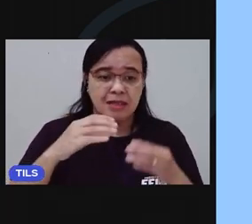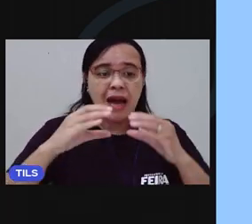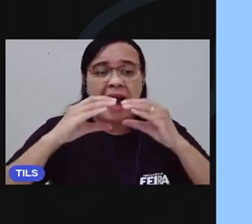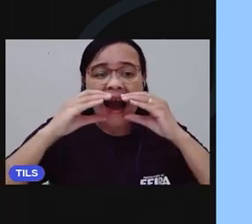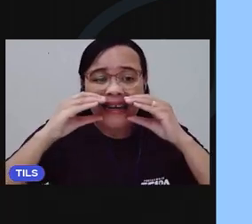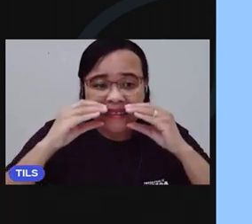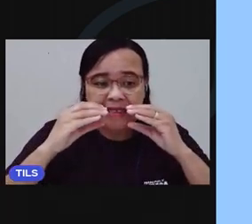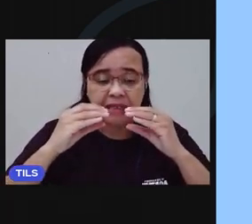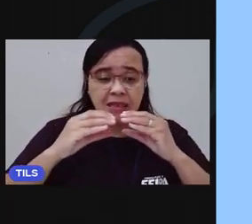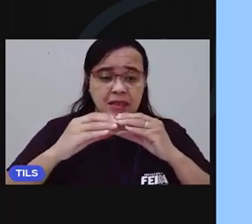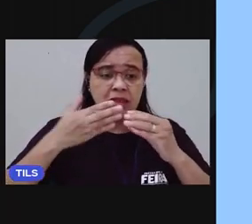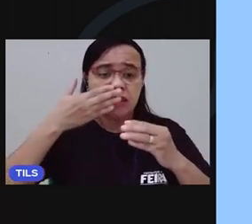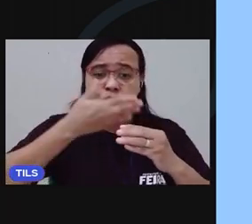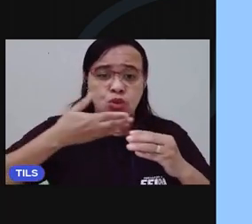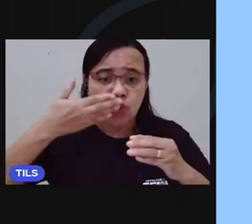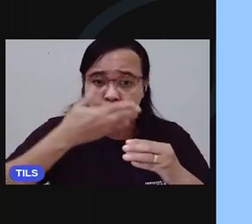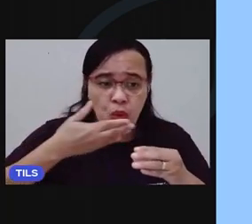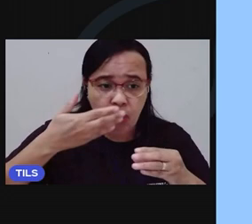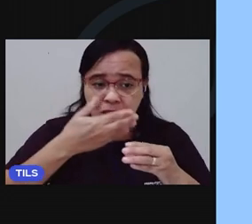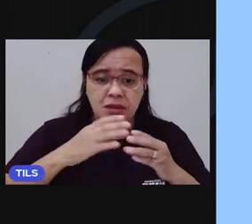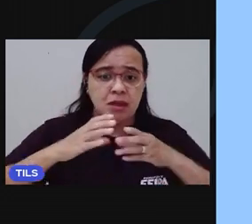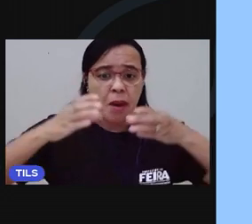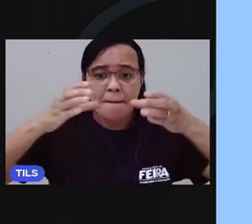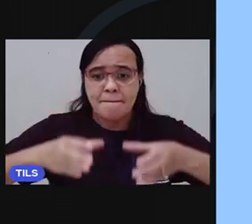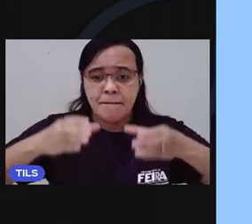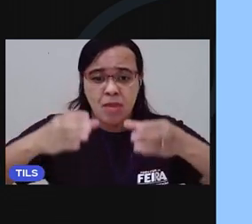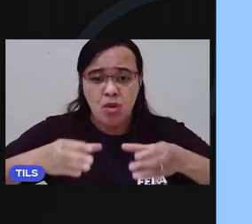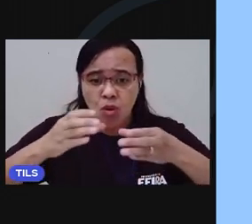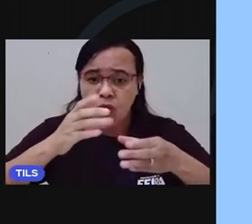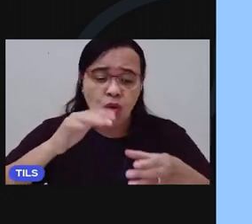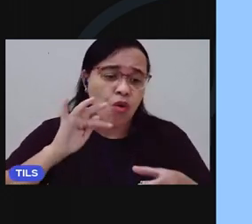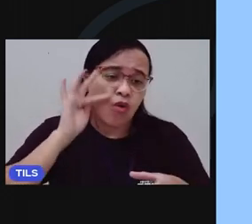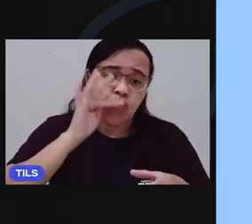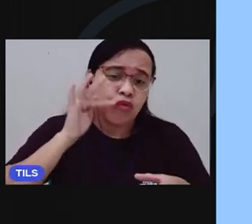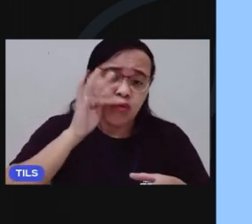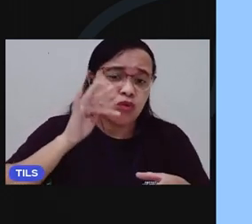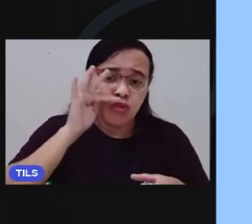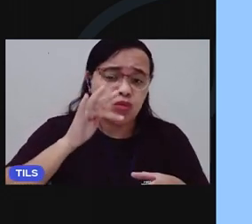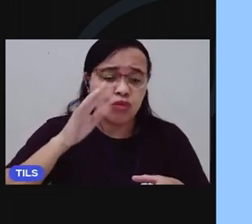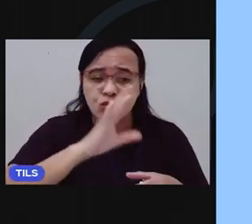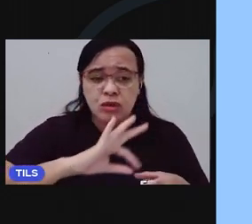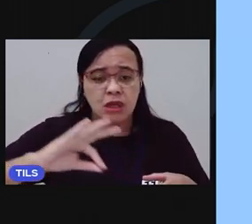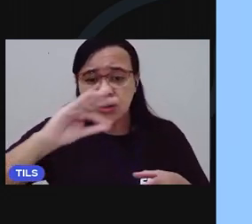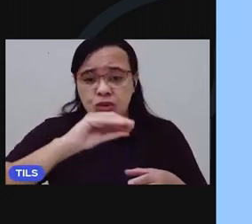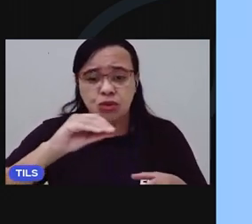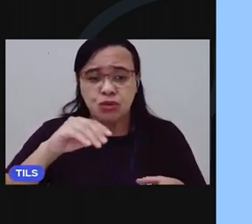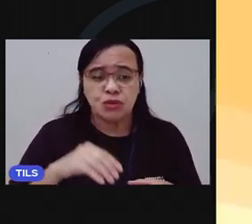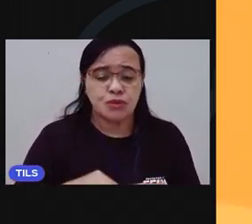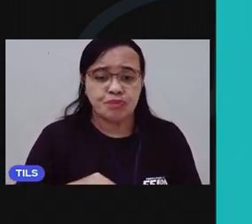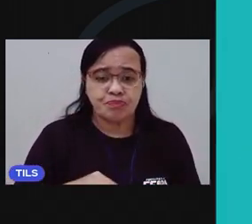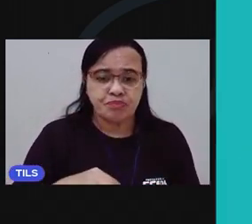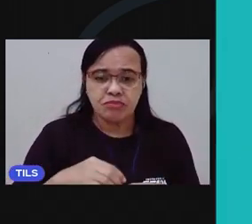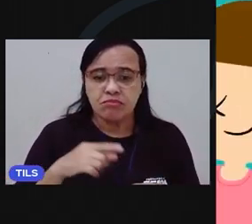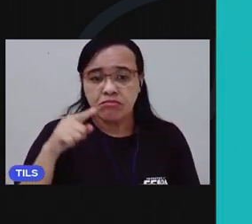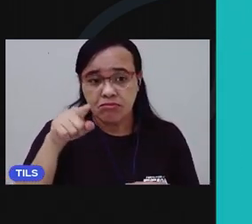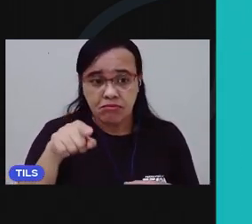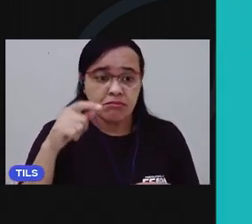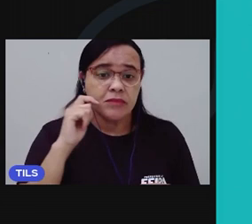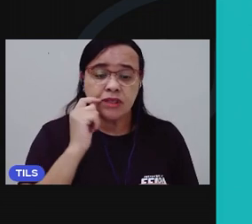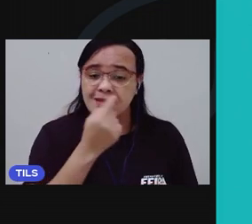os doces e um padrão da vovó até as frutas do quintal mas mesmo eles são tão importantes